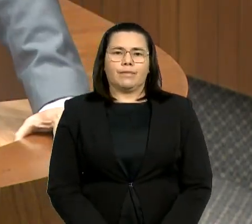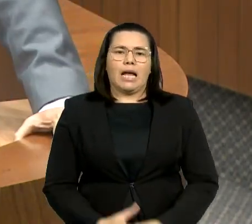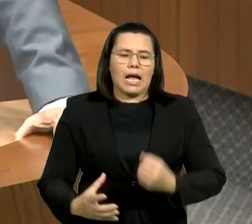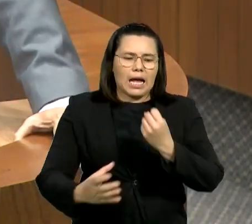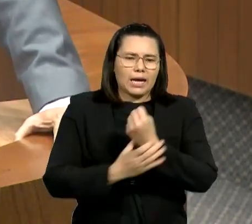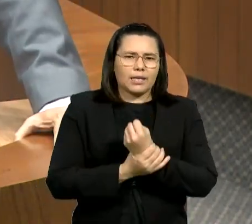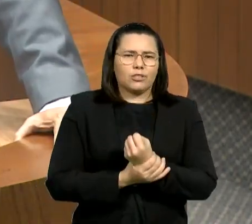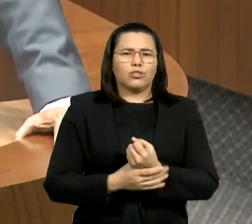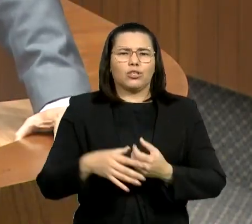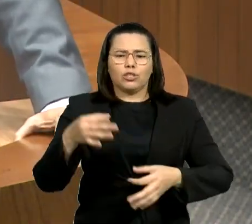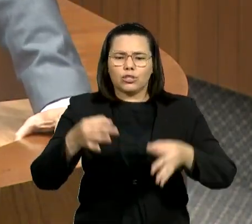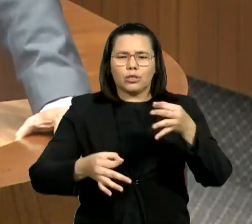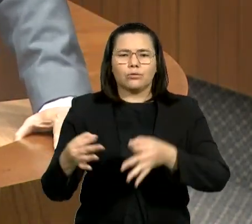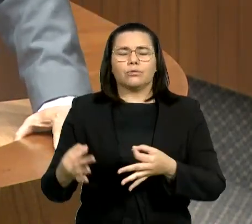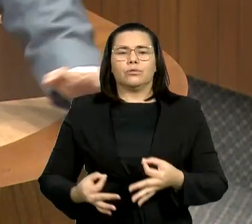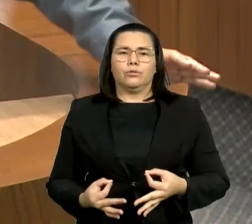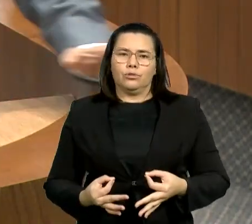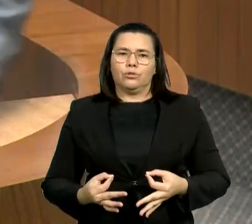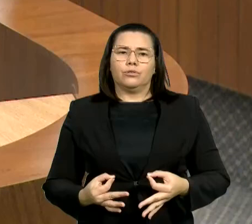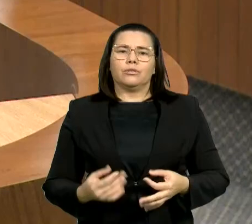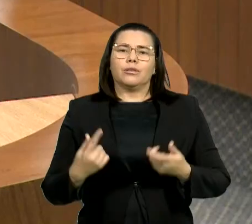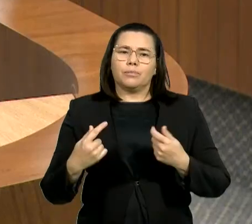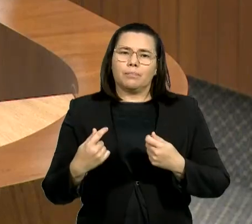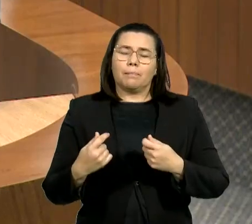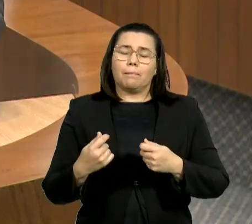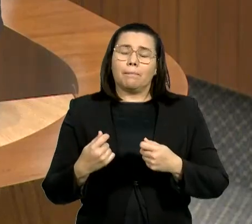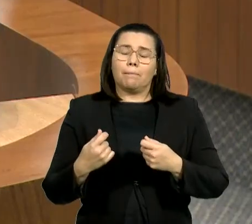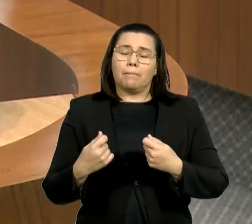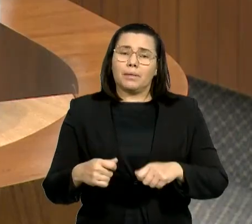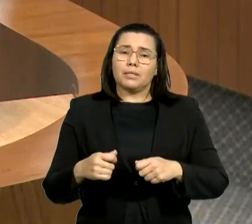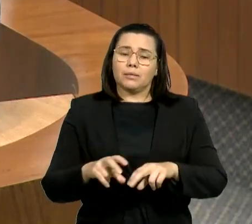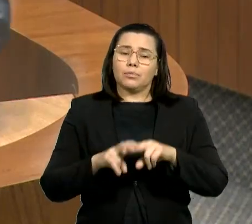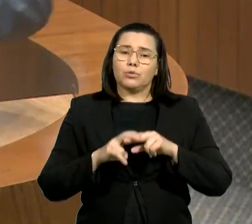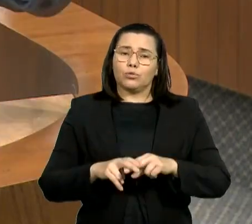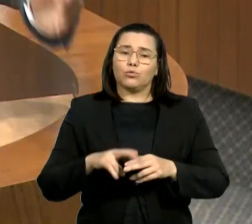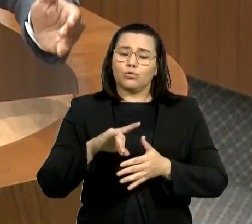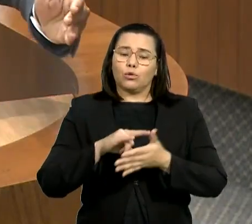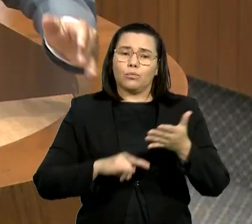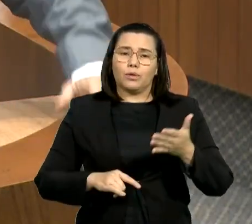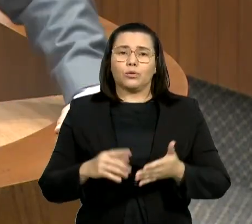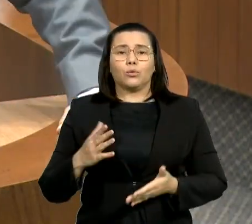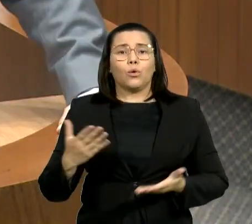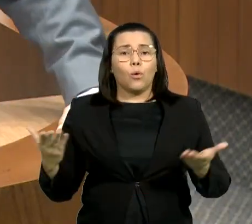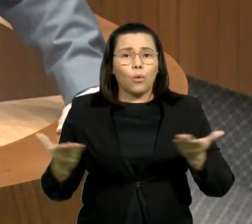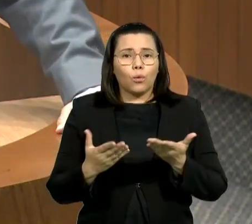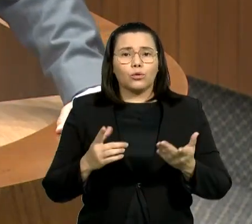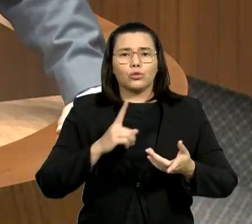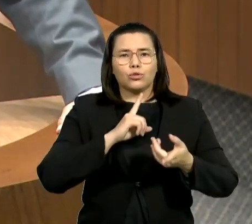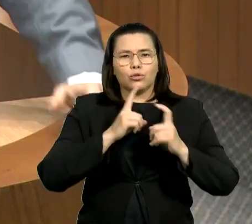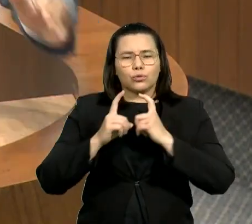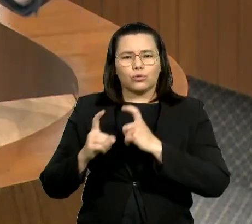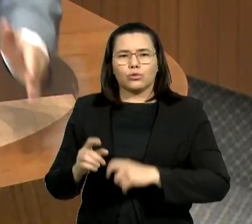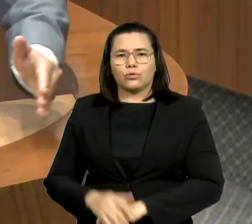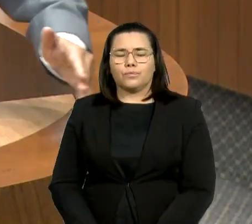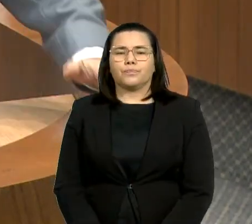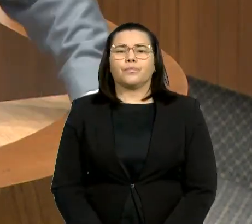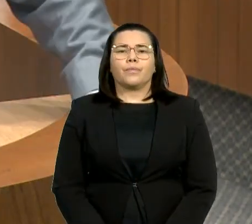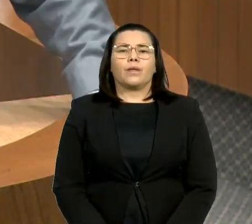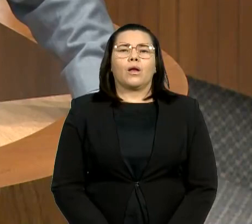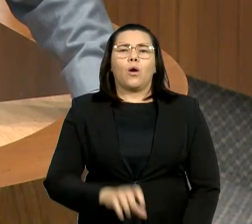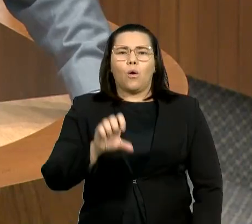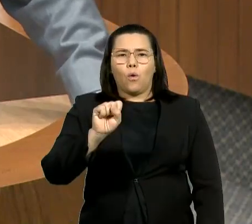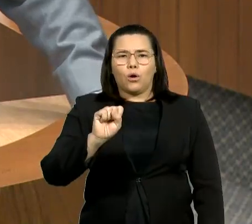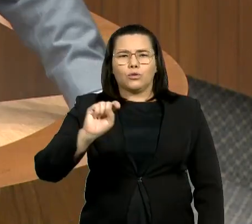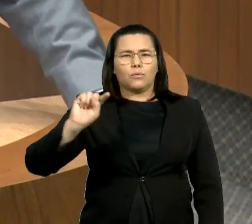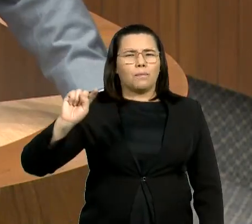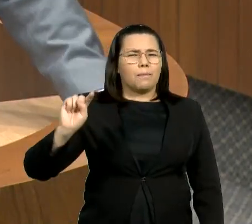área. Hoje o que se discute é que hoje nós temos 8 mil hectares à disposição